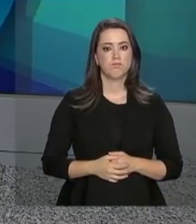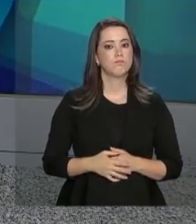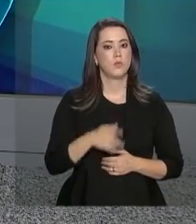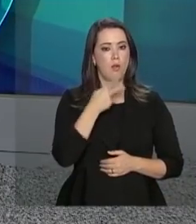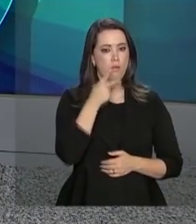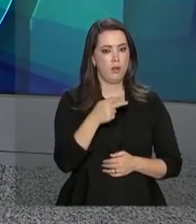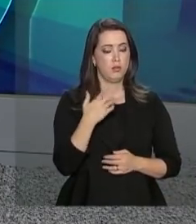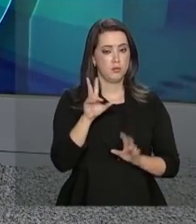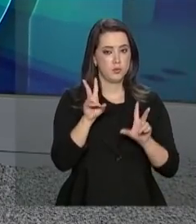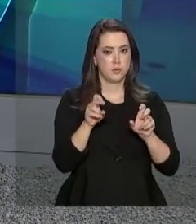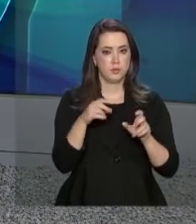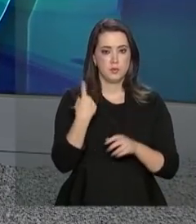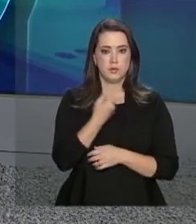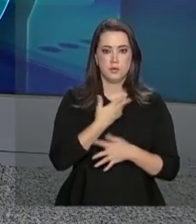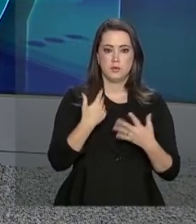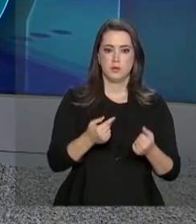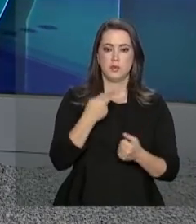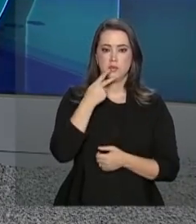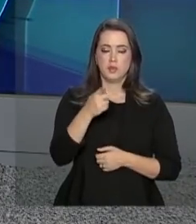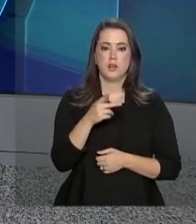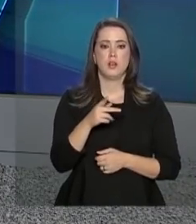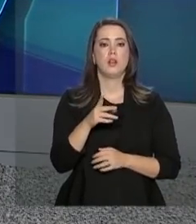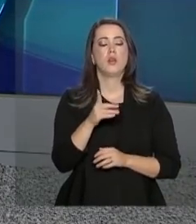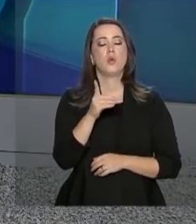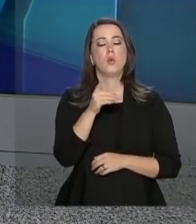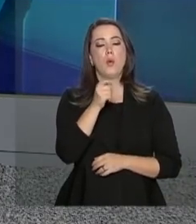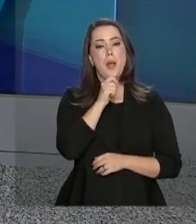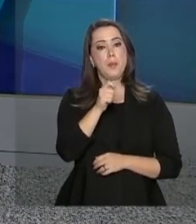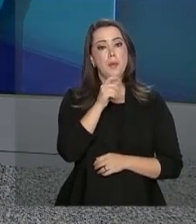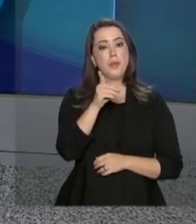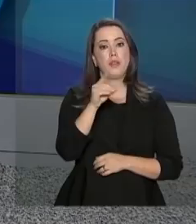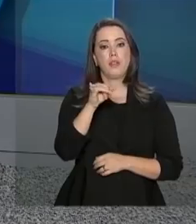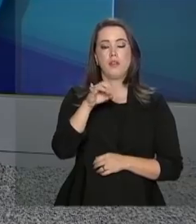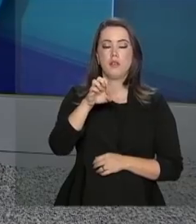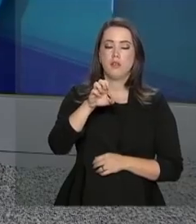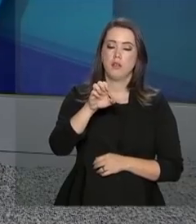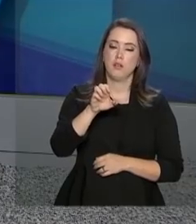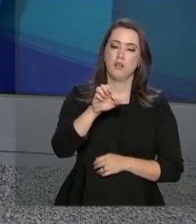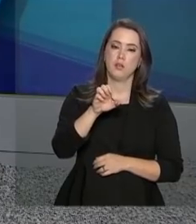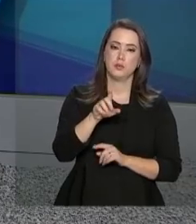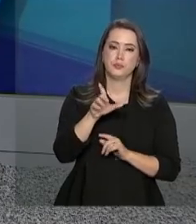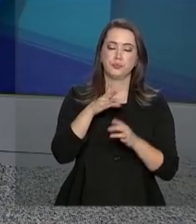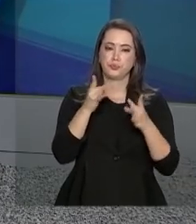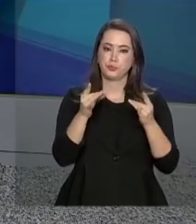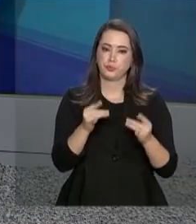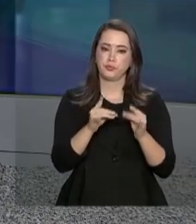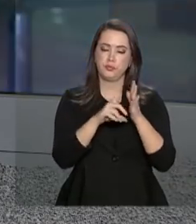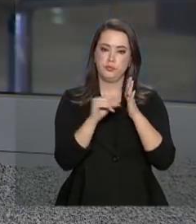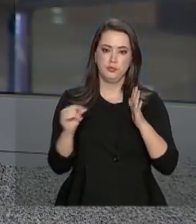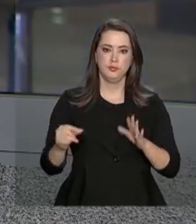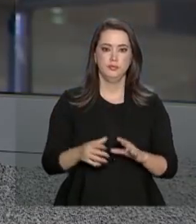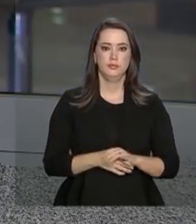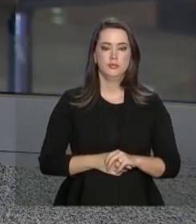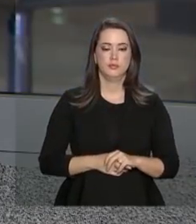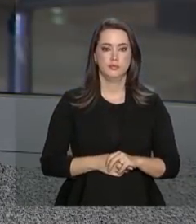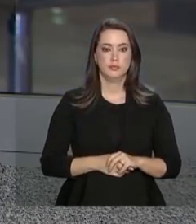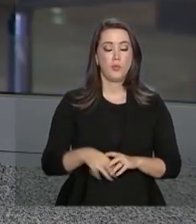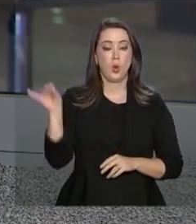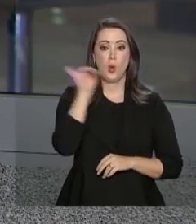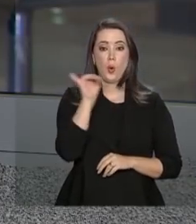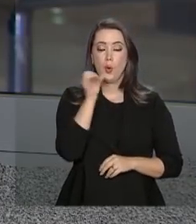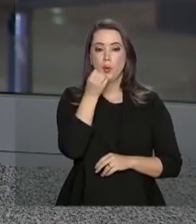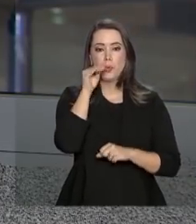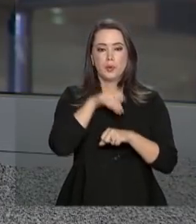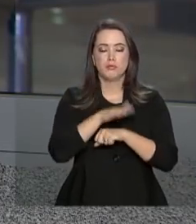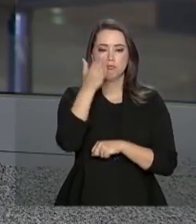e ainda sobre esse assunto nós vamos agora falar com a repórter Daniele popov que tem mais informações direto do Palácio do Planalto Olá